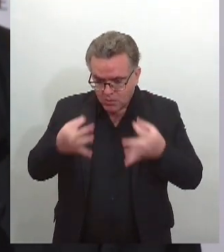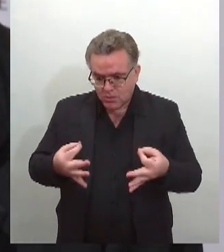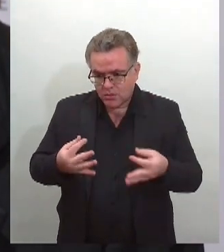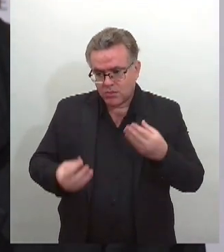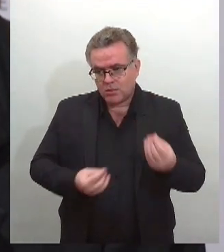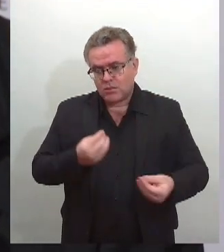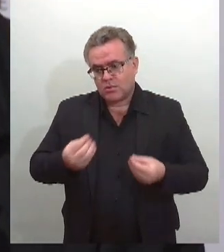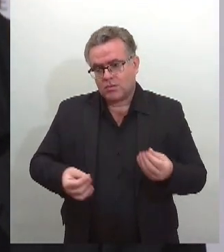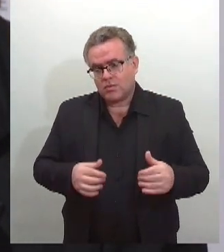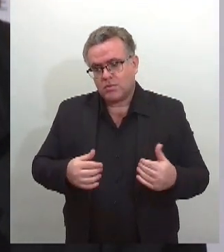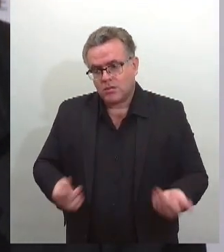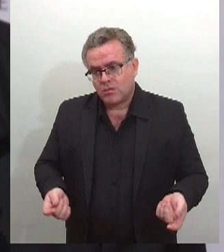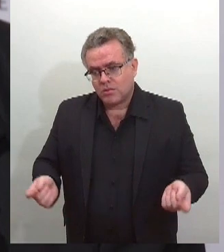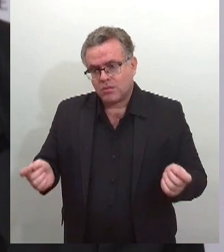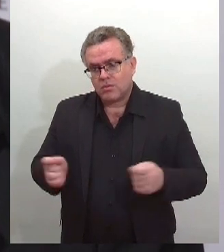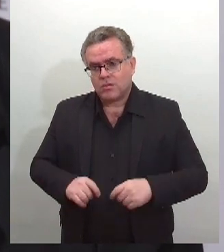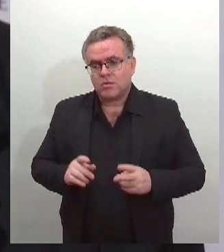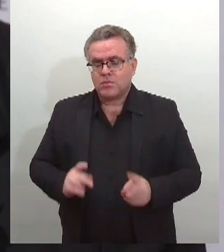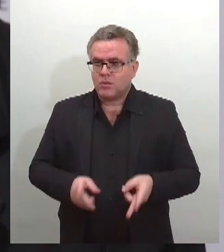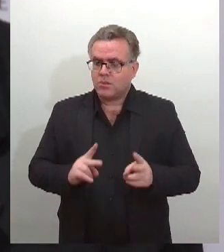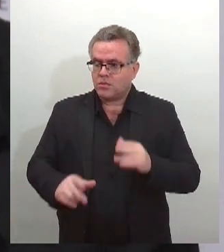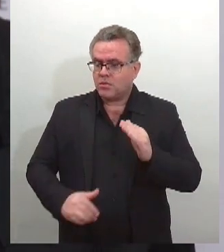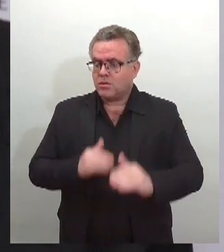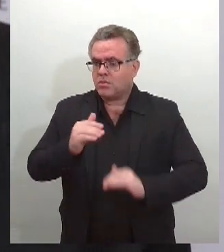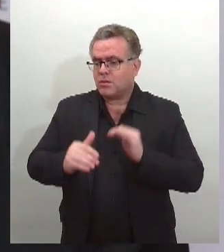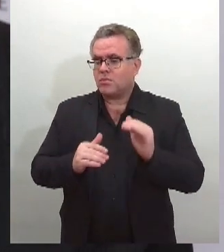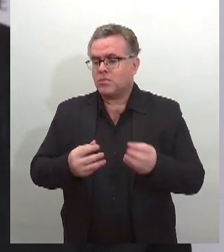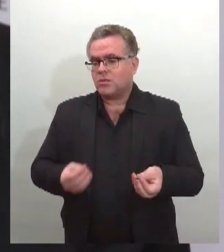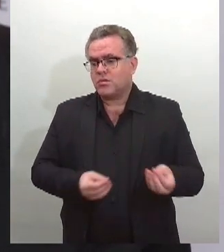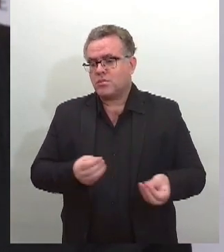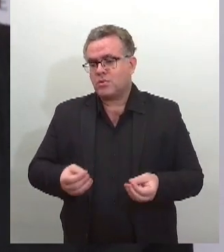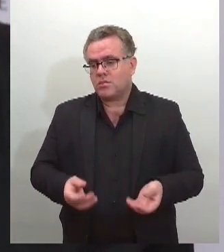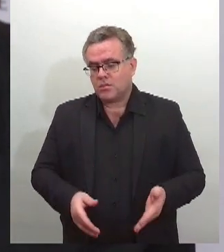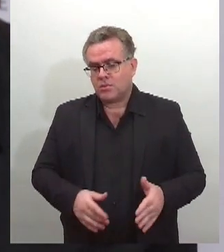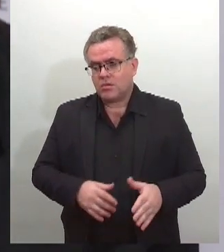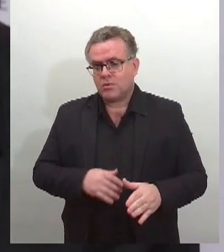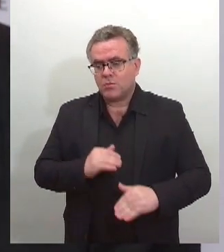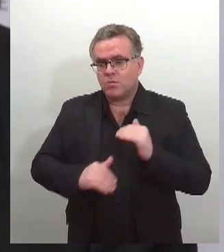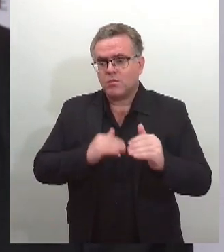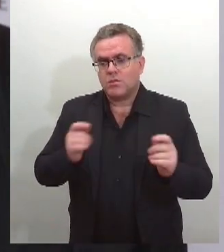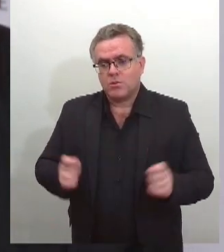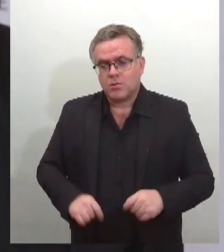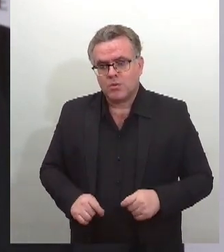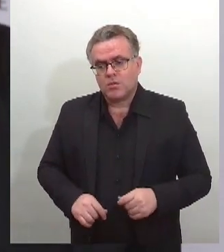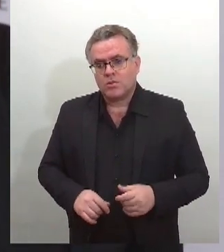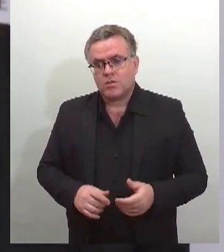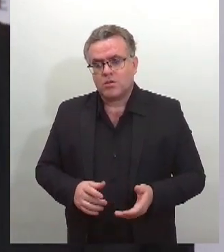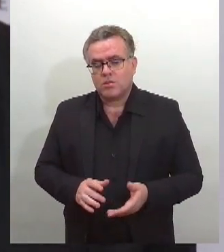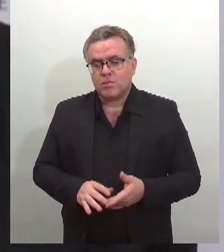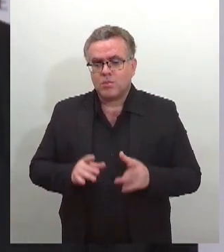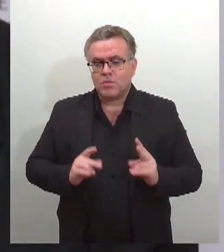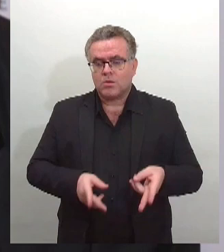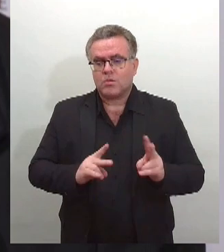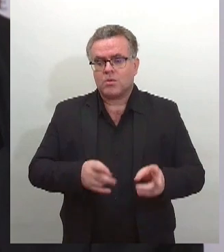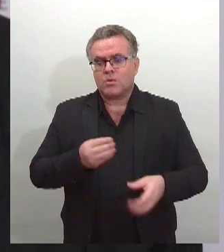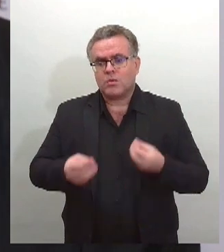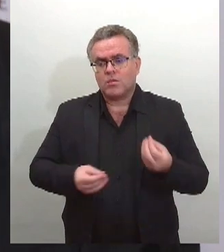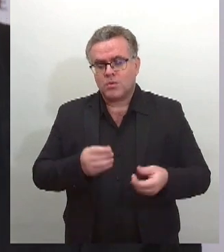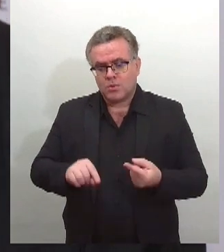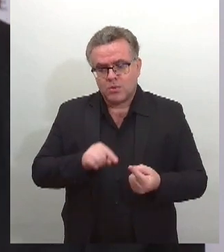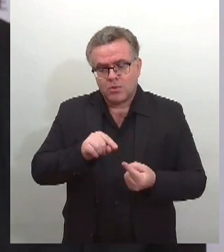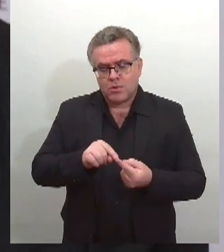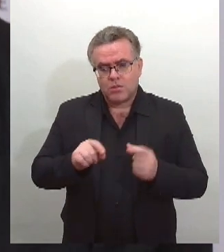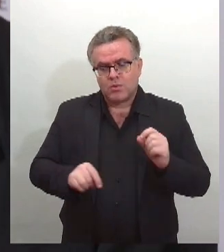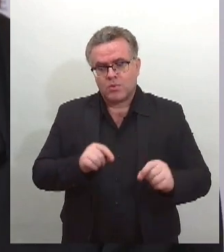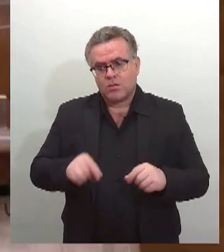eles desenvolvam planejamentos, né, para o desenvolvimento, o crescimento dessa atividade para o pequeno e o médio pequeno